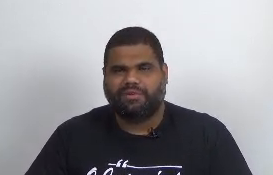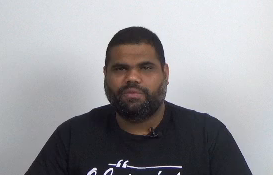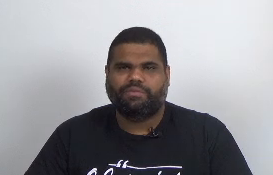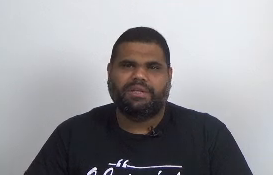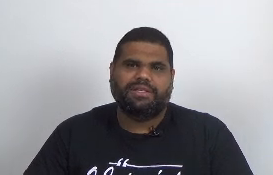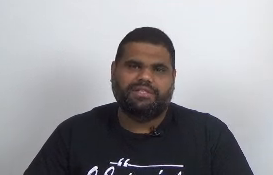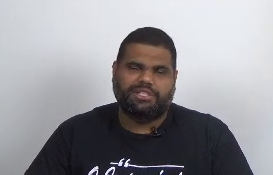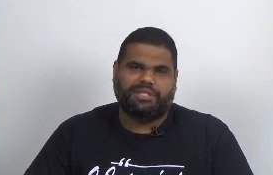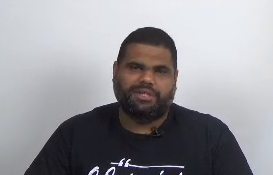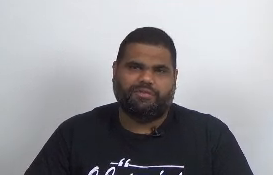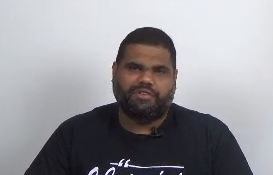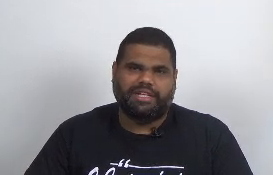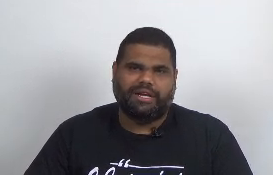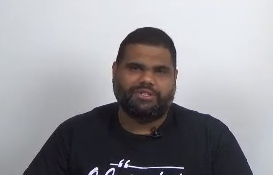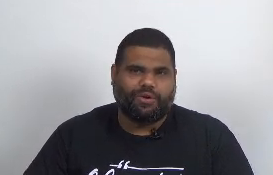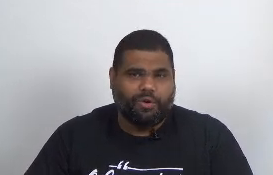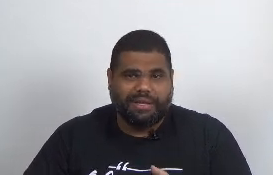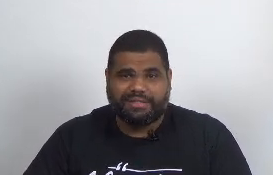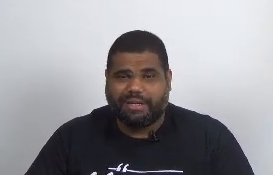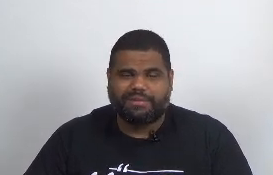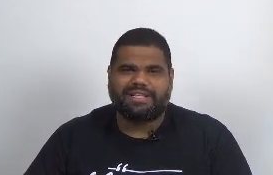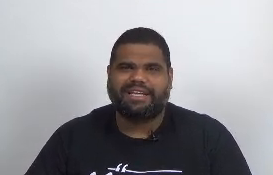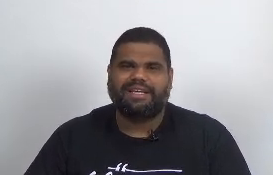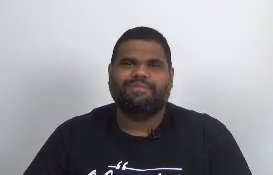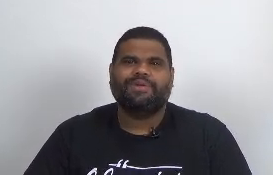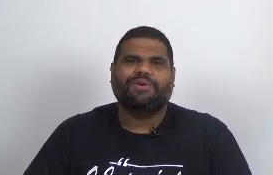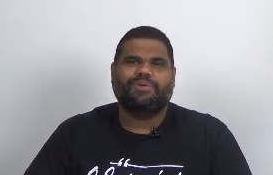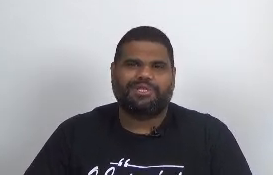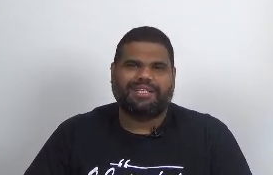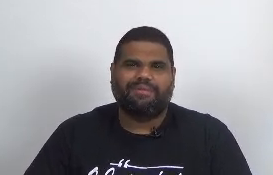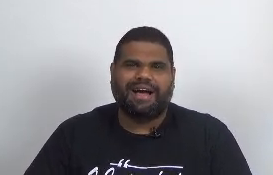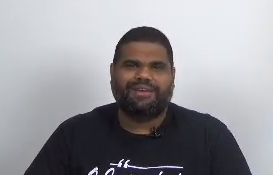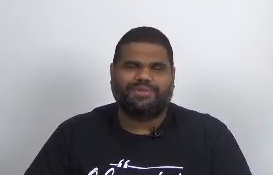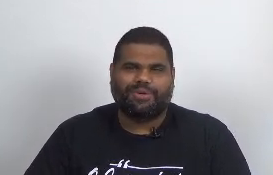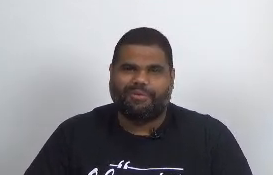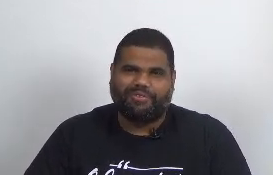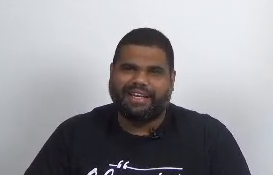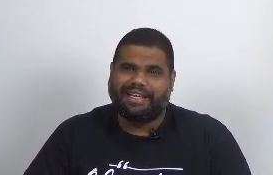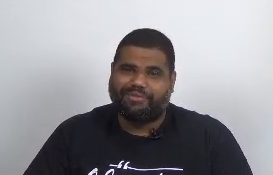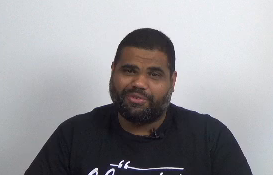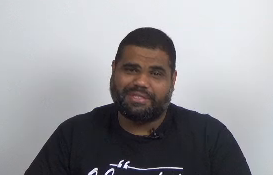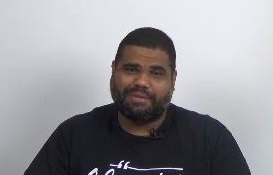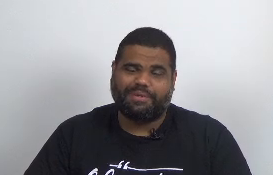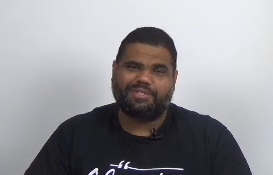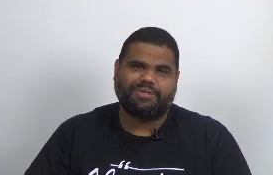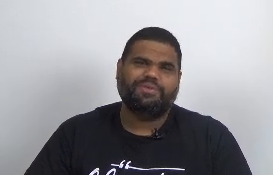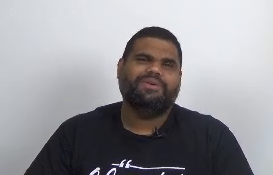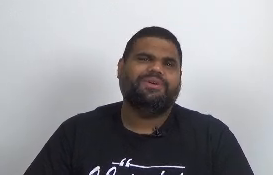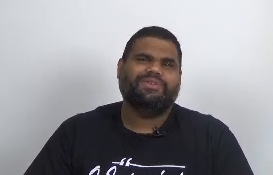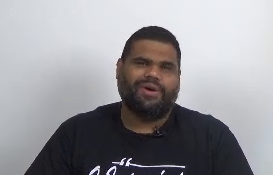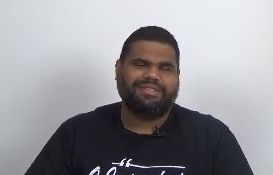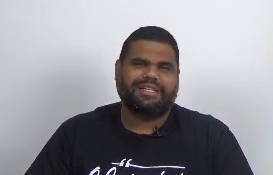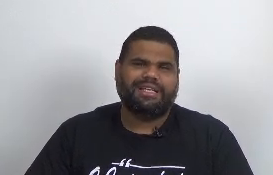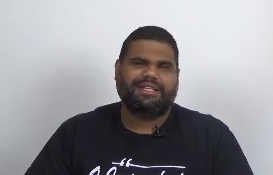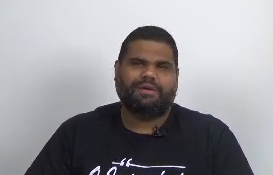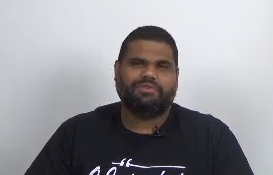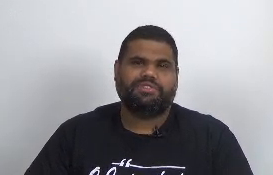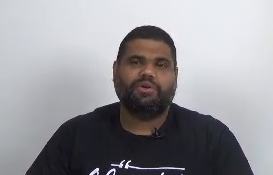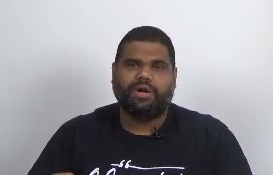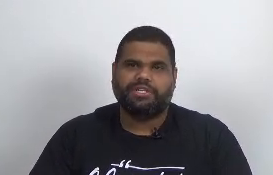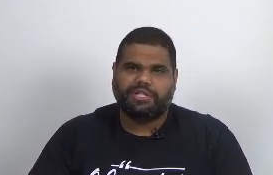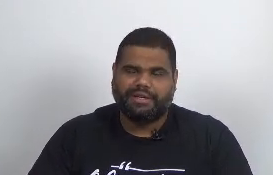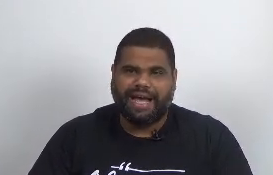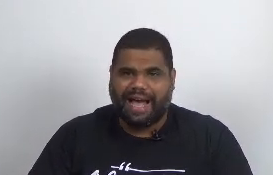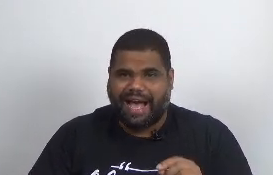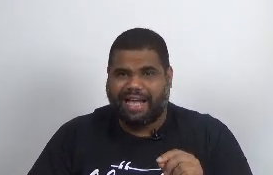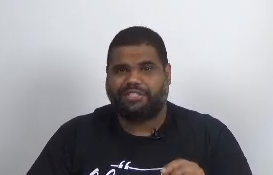Polícia Civil Distrito Federal. Já começamos aí os trabalhos. Como eu falei, você pediu, nós atendemos.